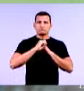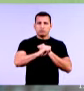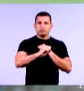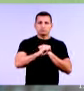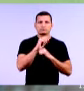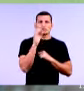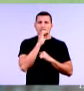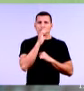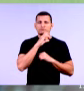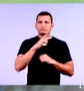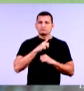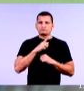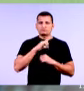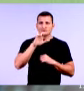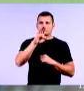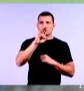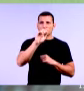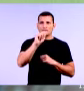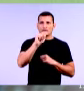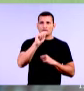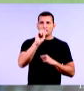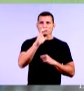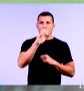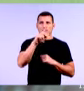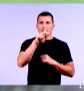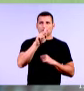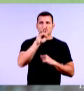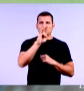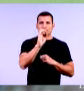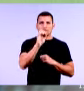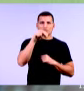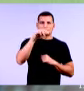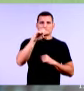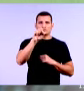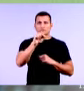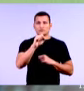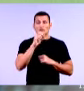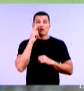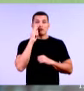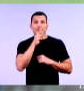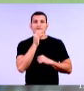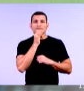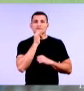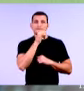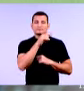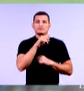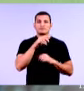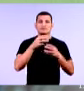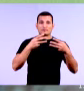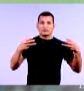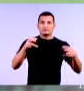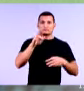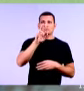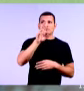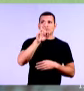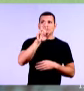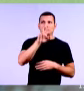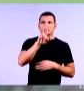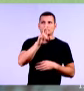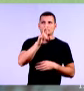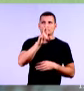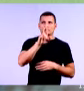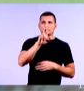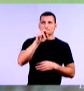alta velocidade. Nós podemos ver aqui esse exemplo, que é a rede da RNP, que interliga todas as universidades